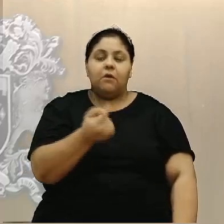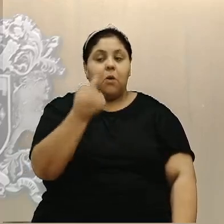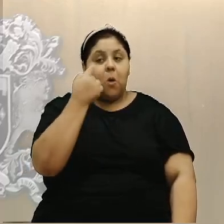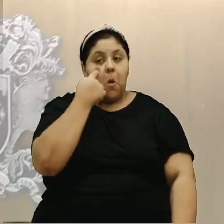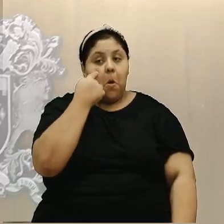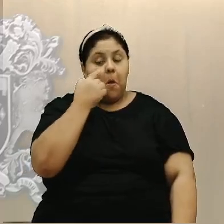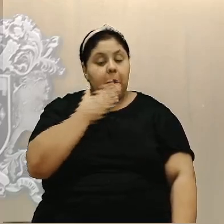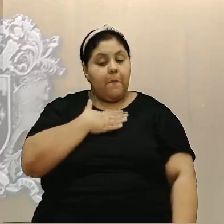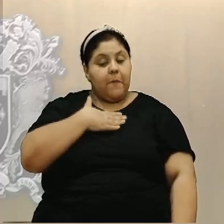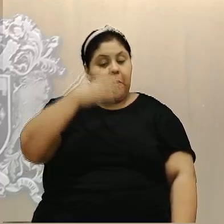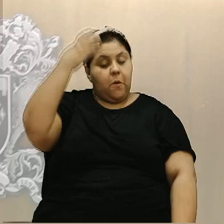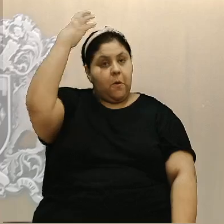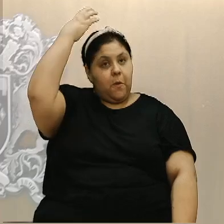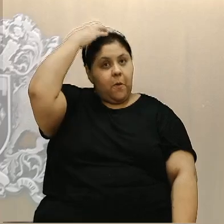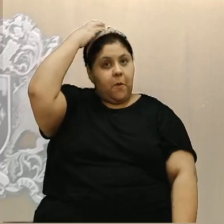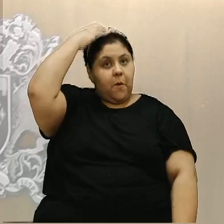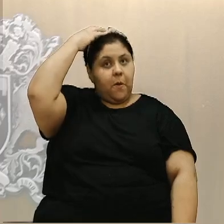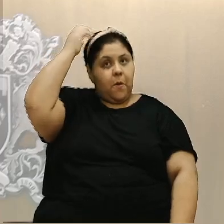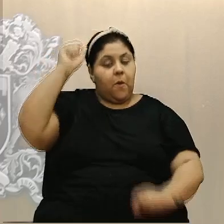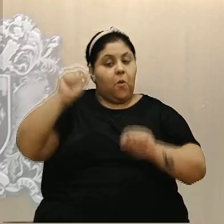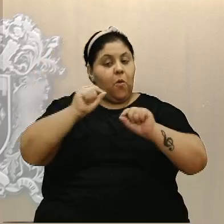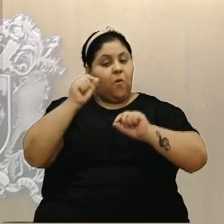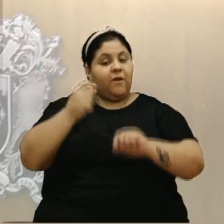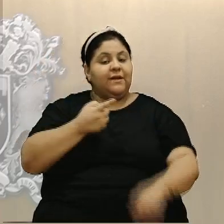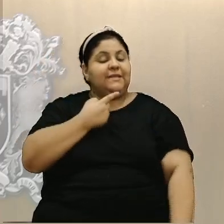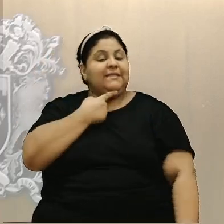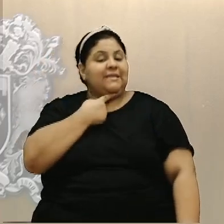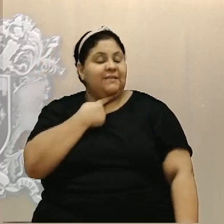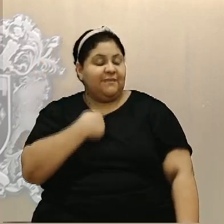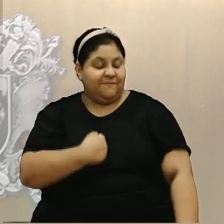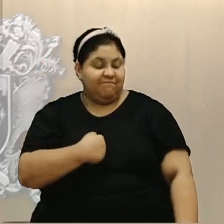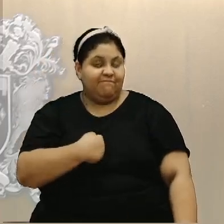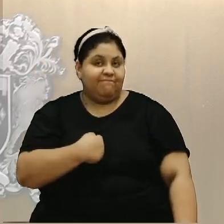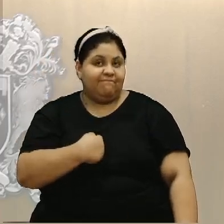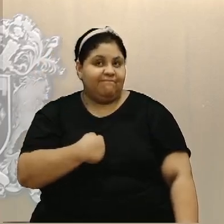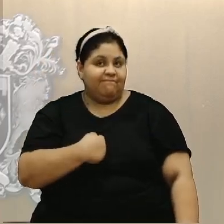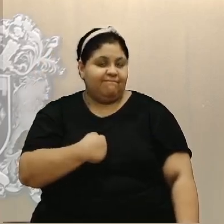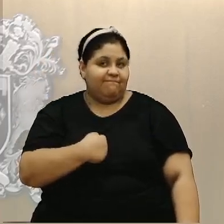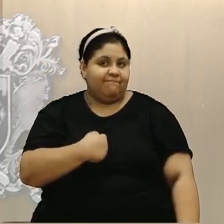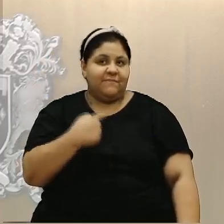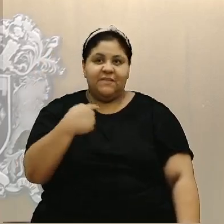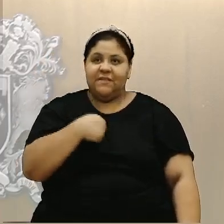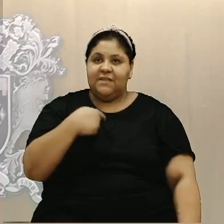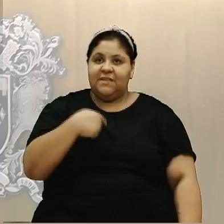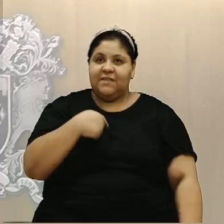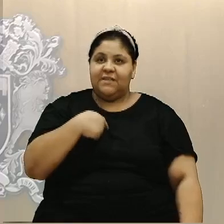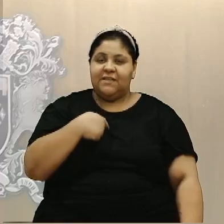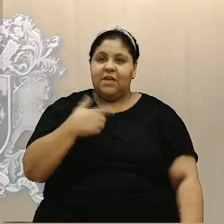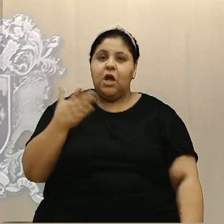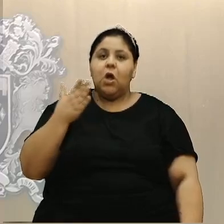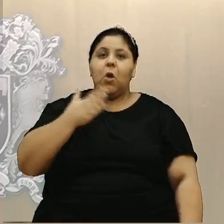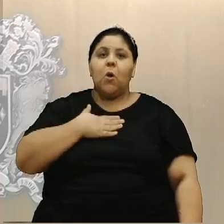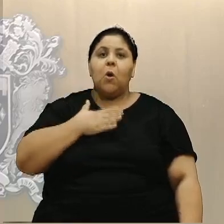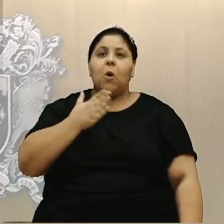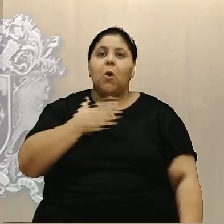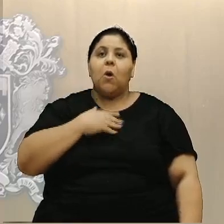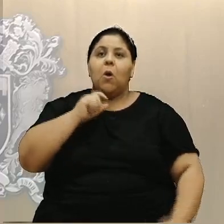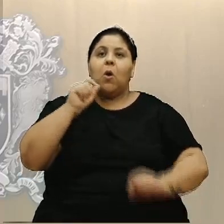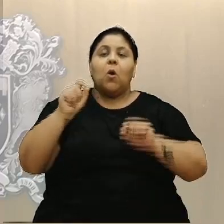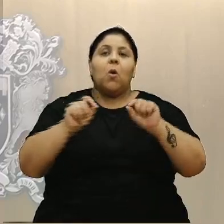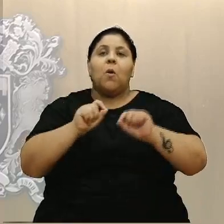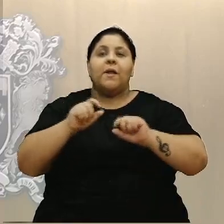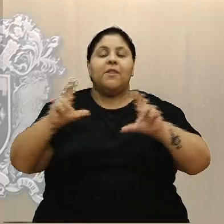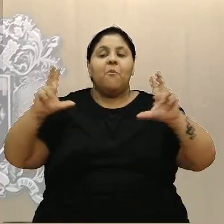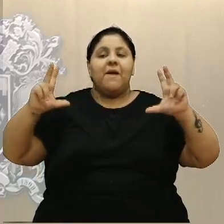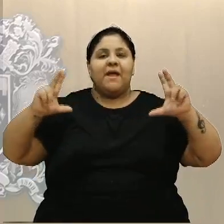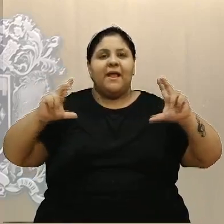rei, aquilo que desejo, eu já trago comigo. O que não